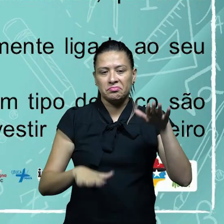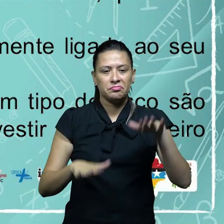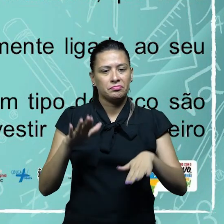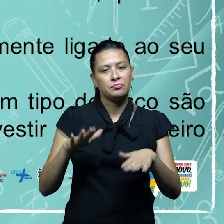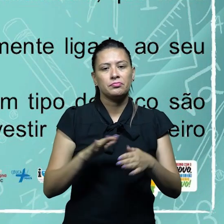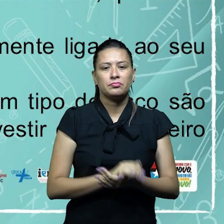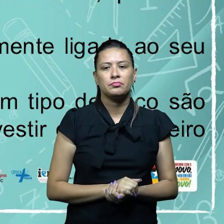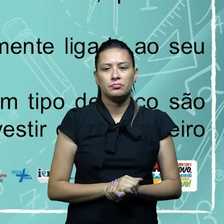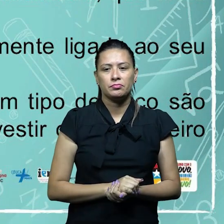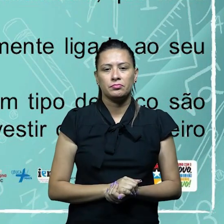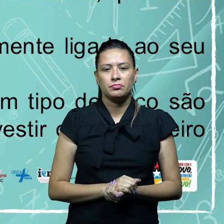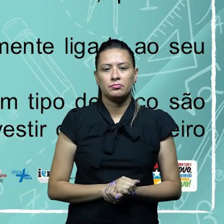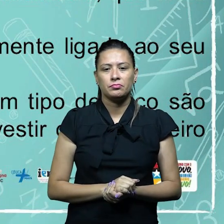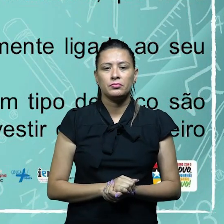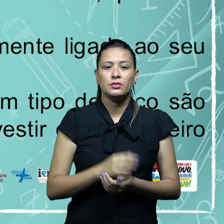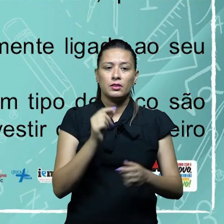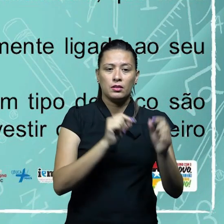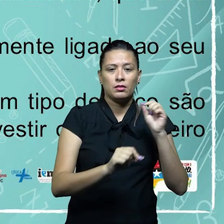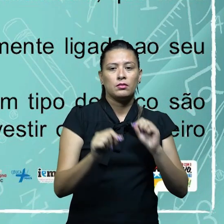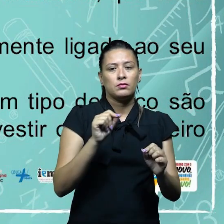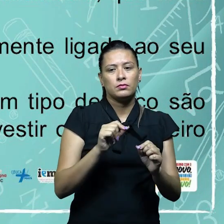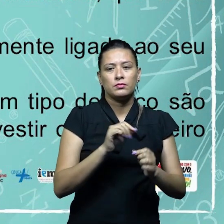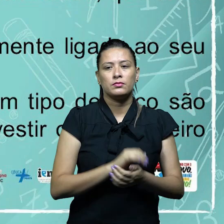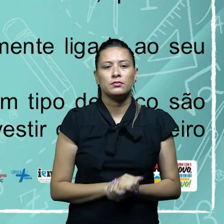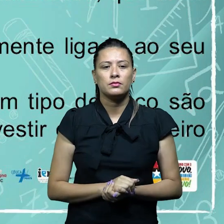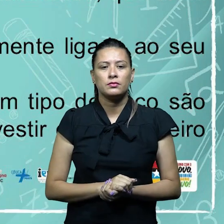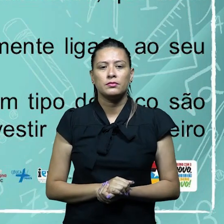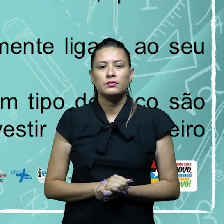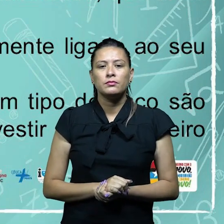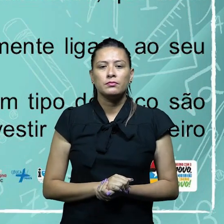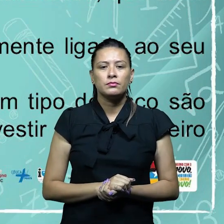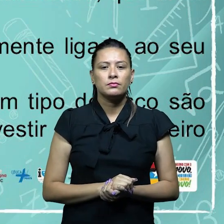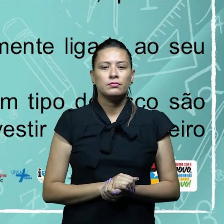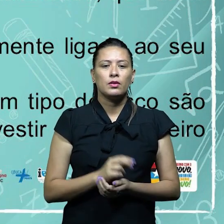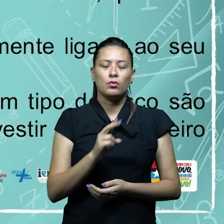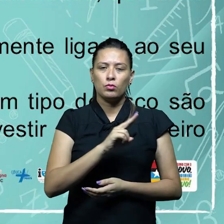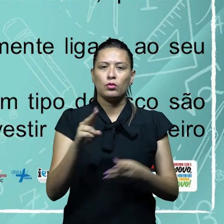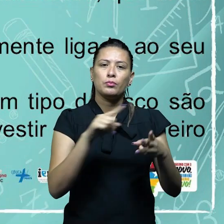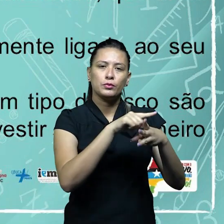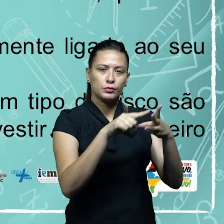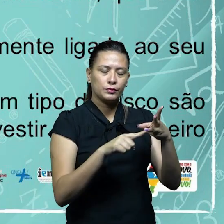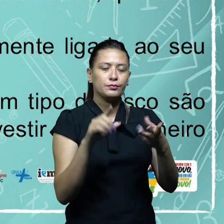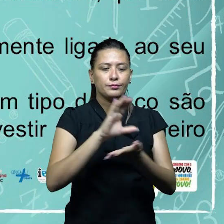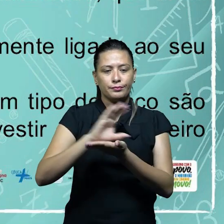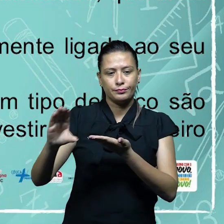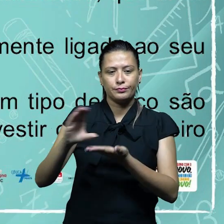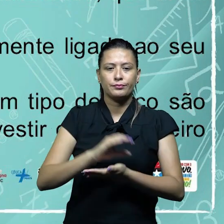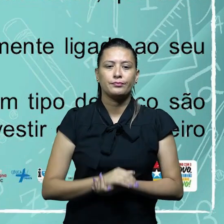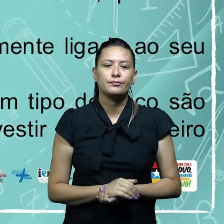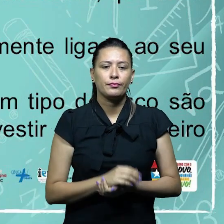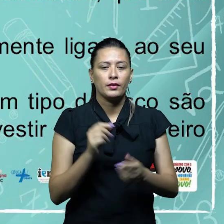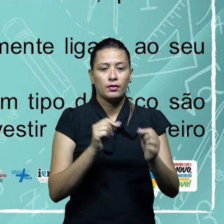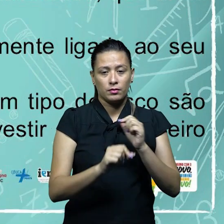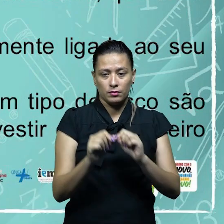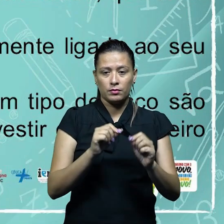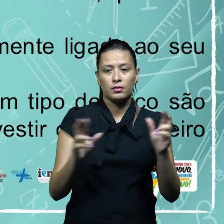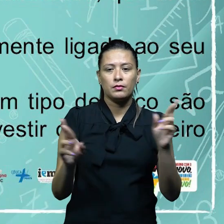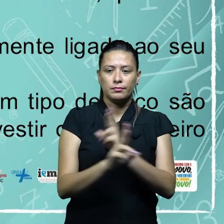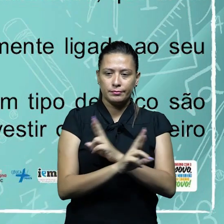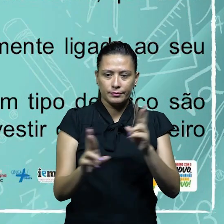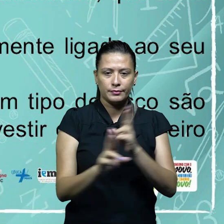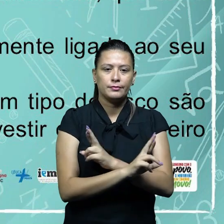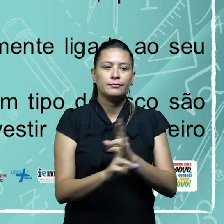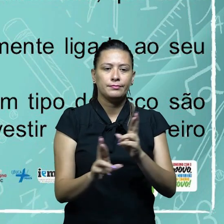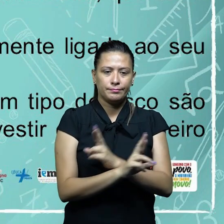risco, liquidez e rentabilidade, que afeta os investimentos de uma forma bastante profunda, certinho? Então você tem que ser